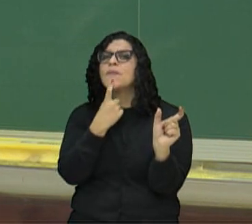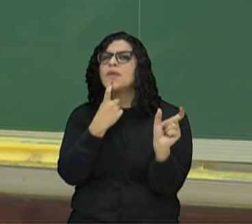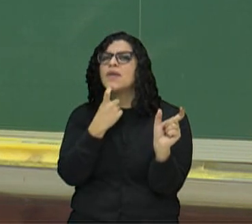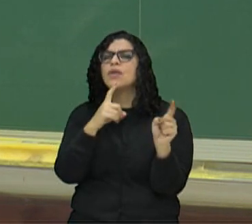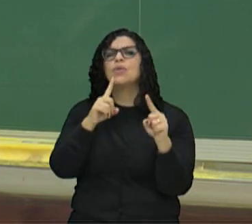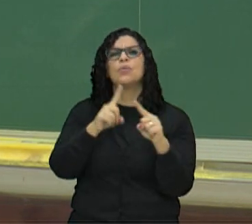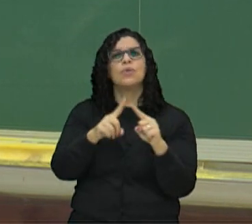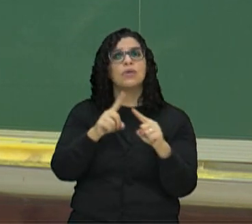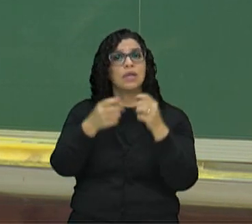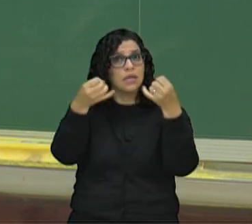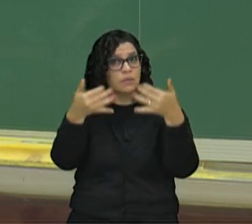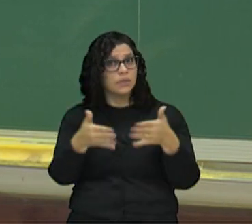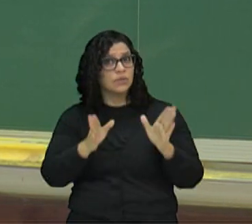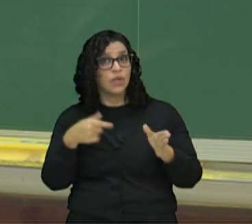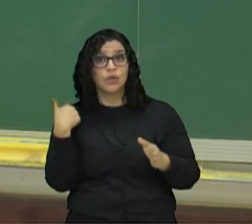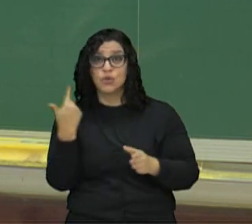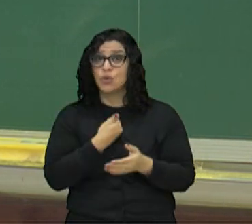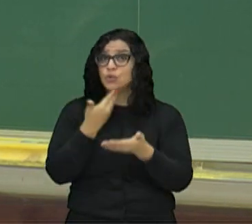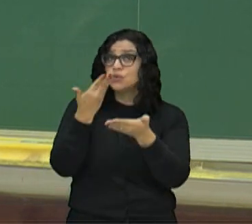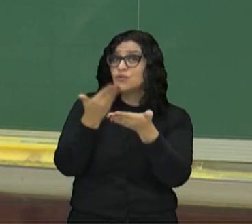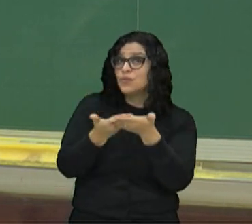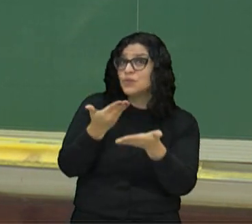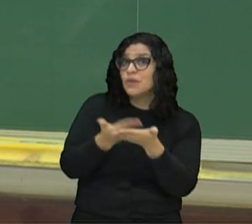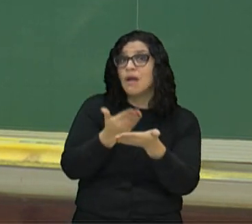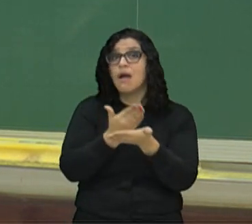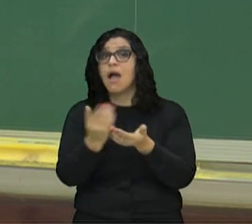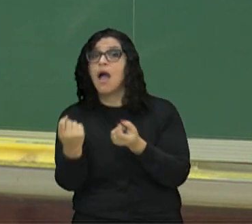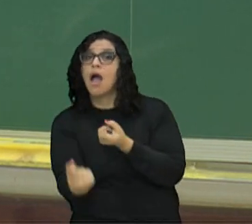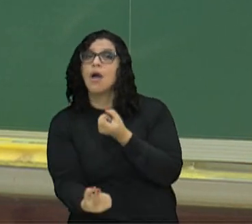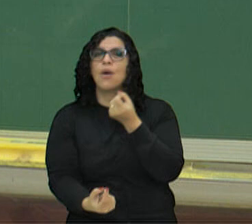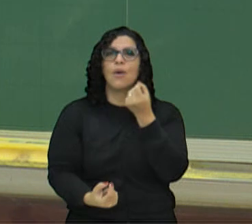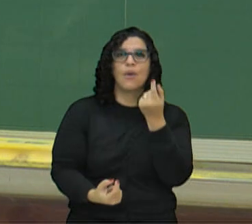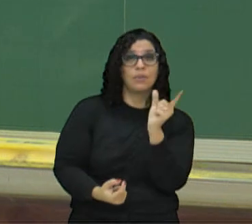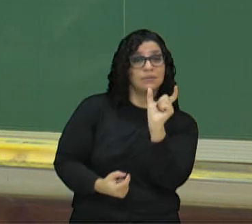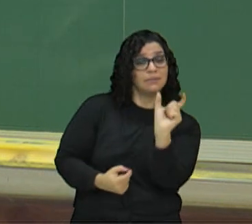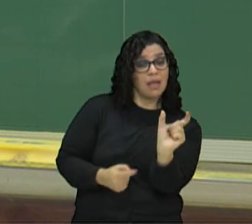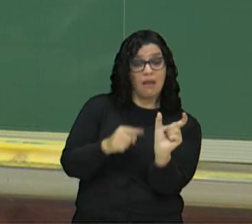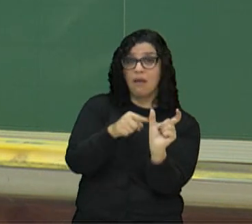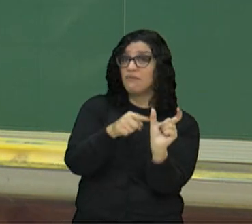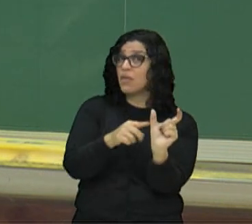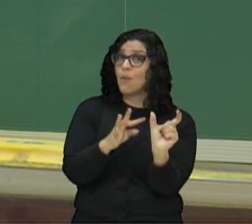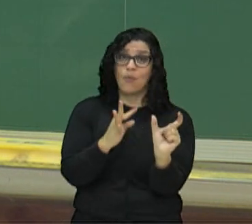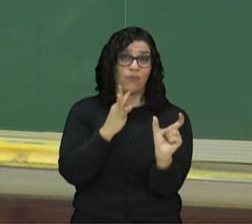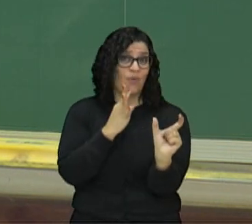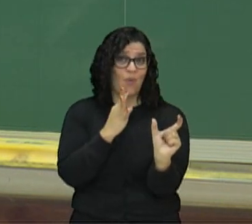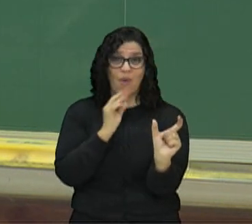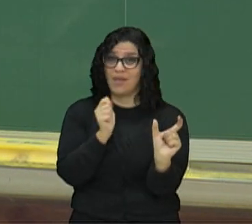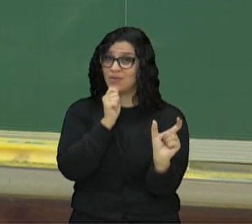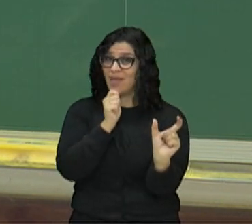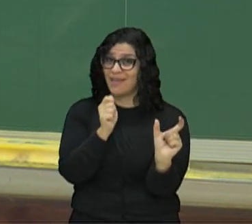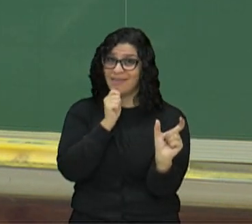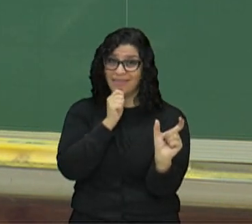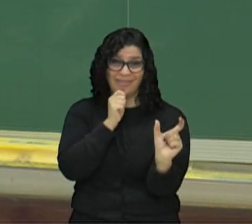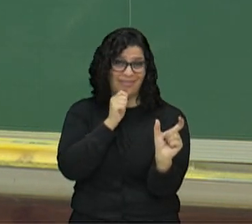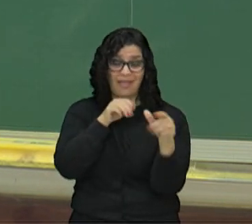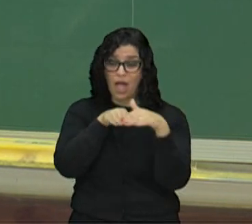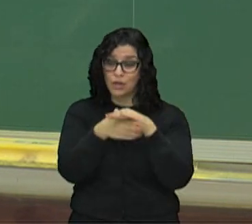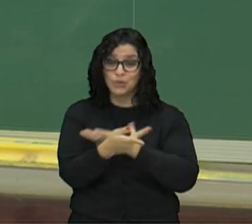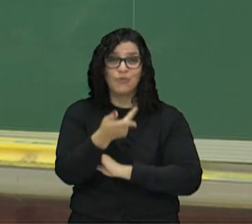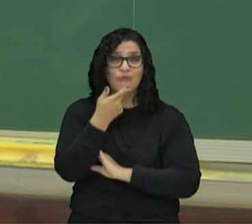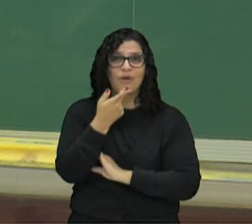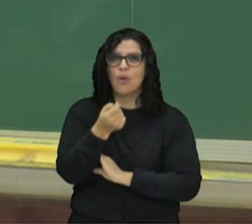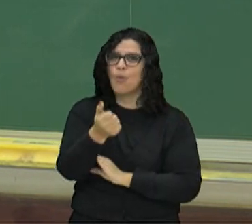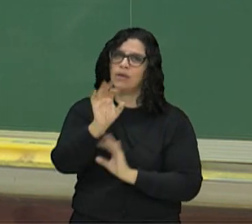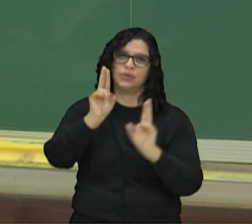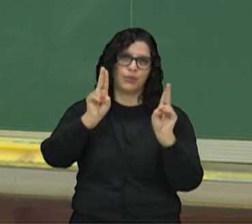eu falei, nós vamos estudar algumas palavras que nós não costumamos falar na